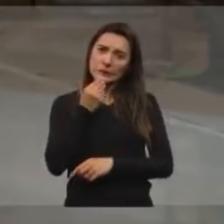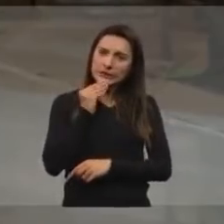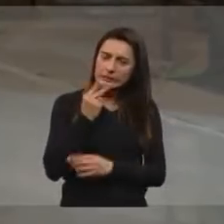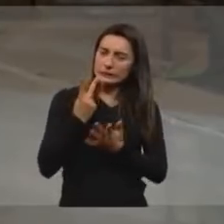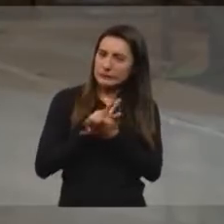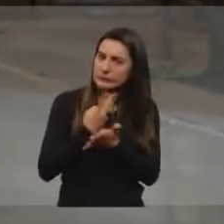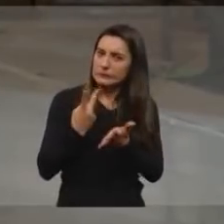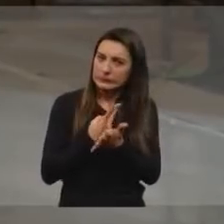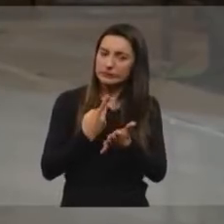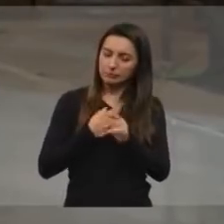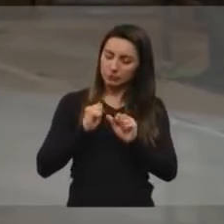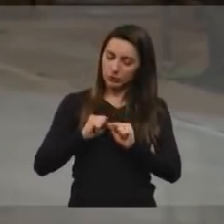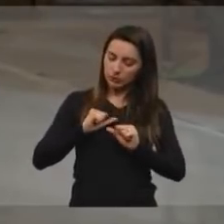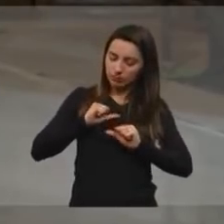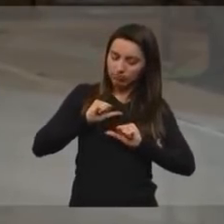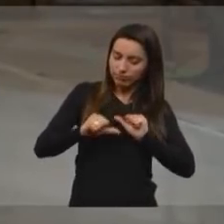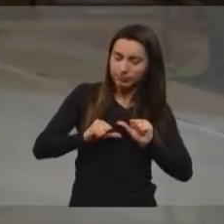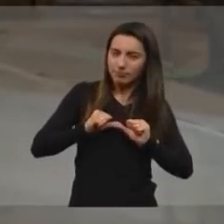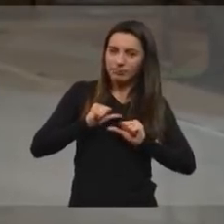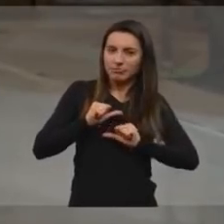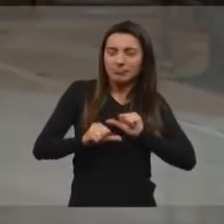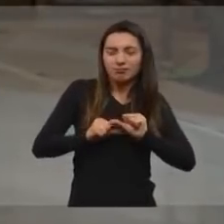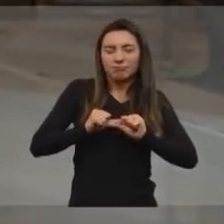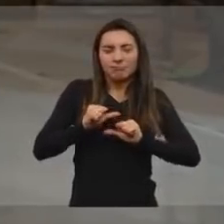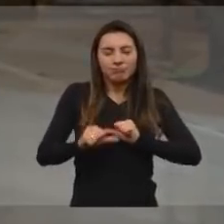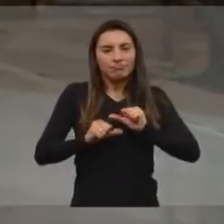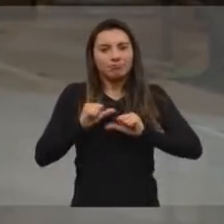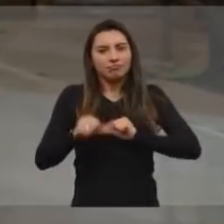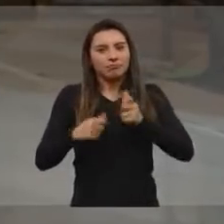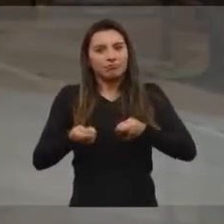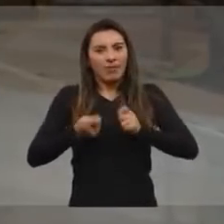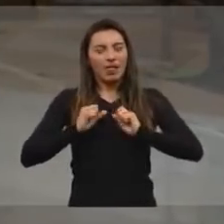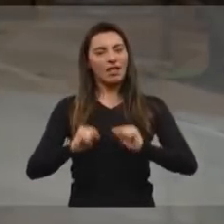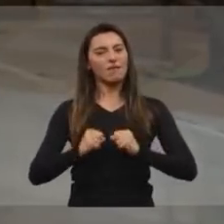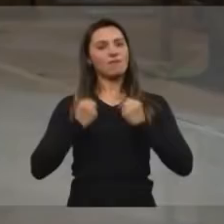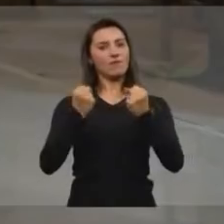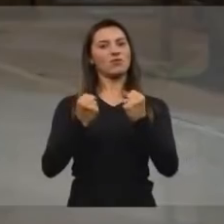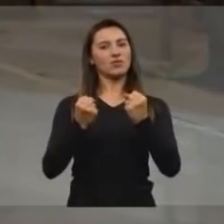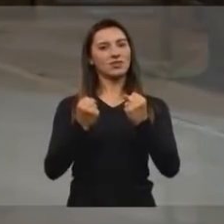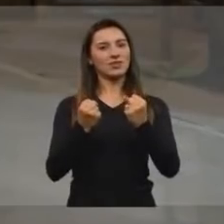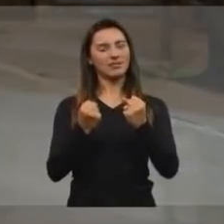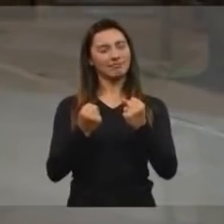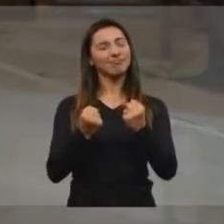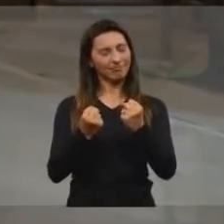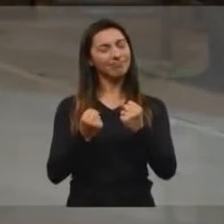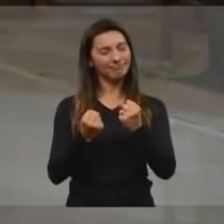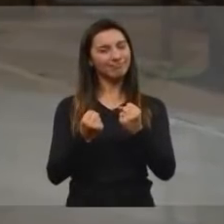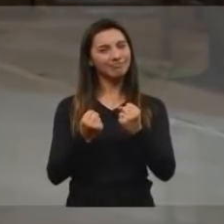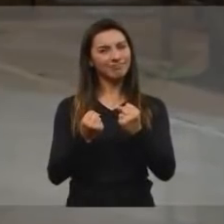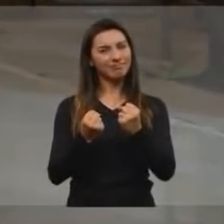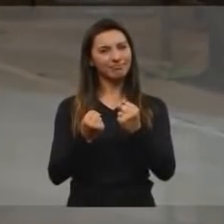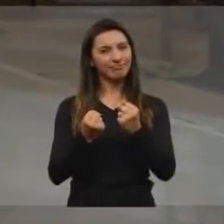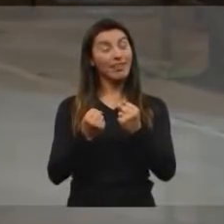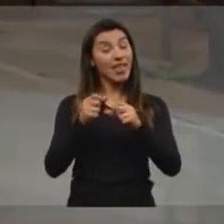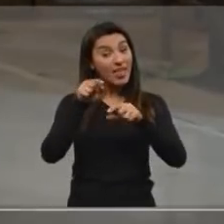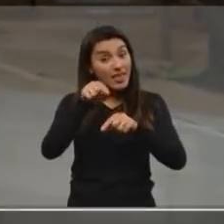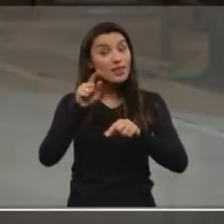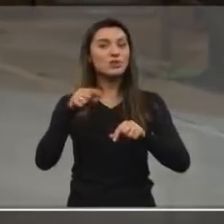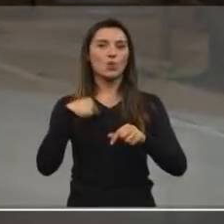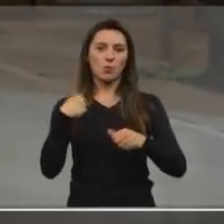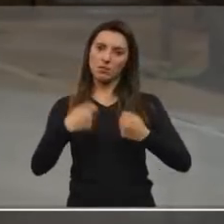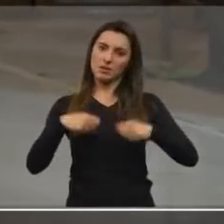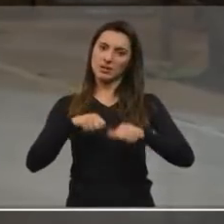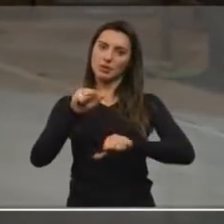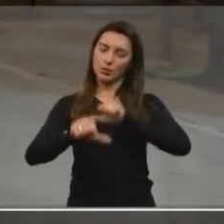para transcender e esse é o terreno bom vence a etapa